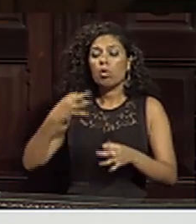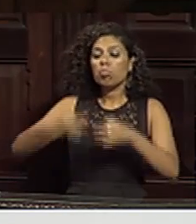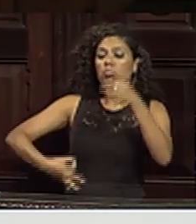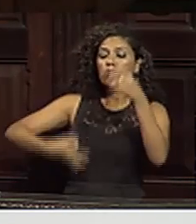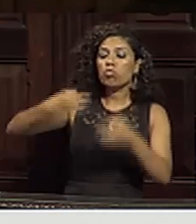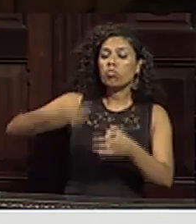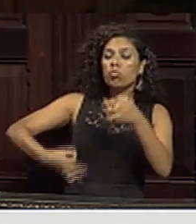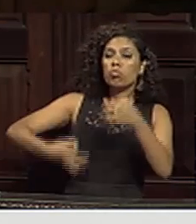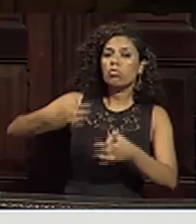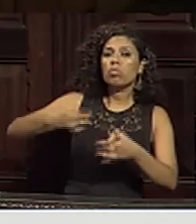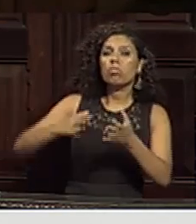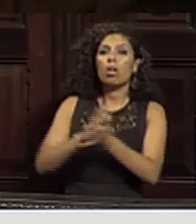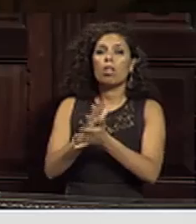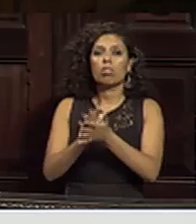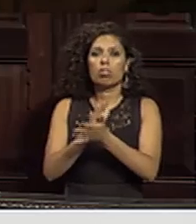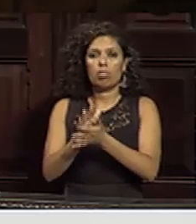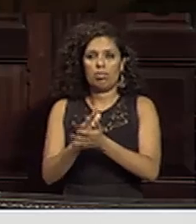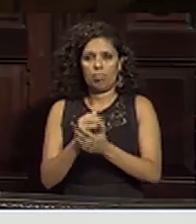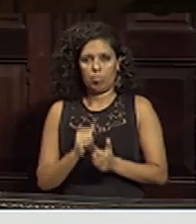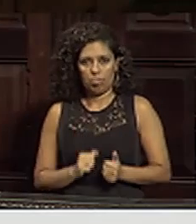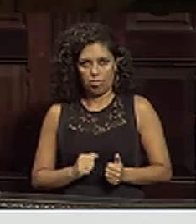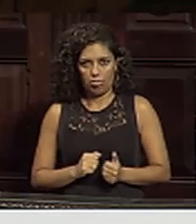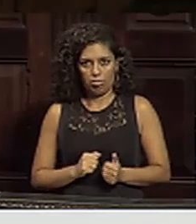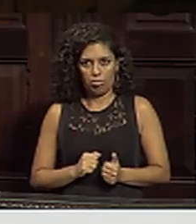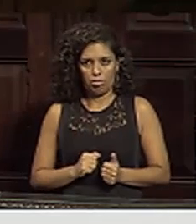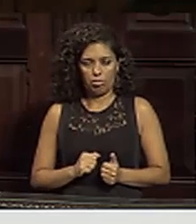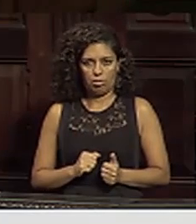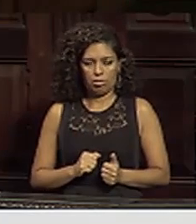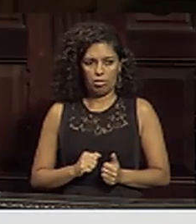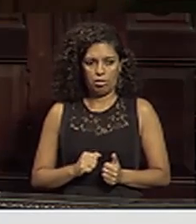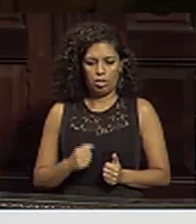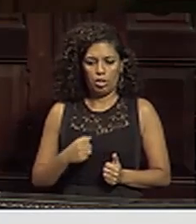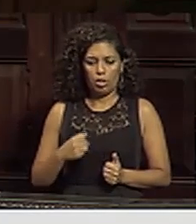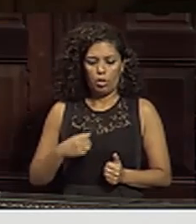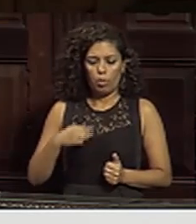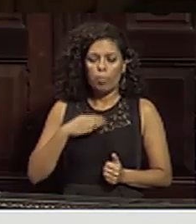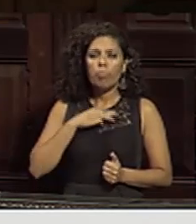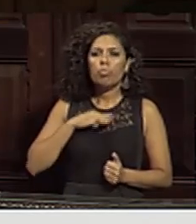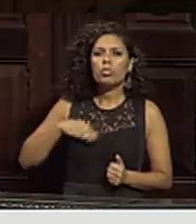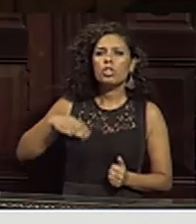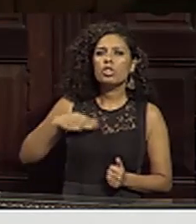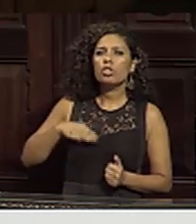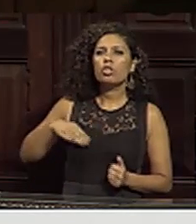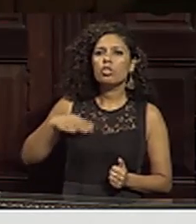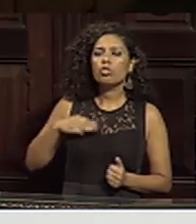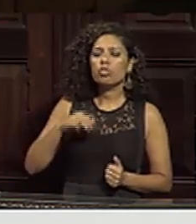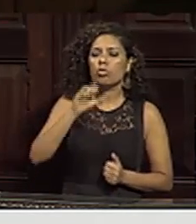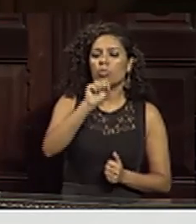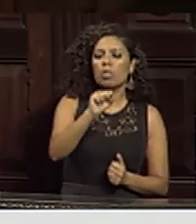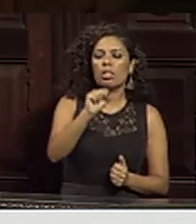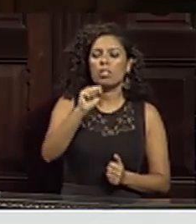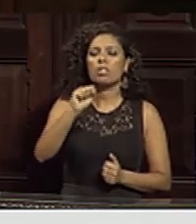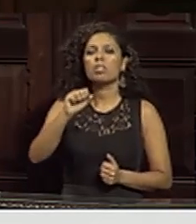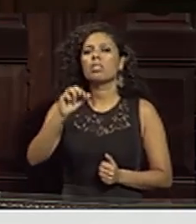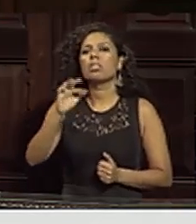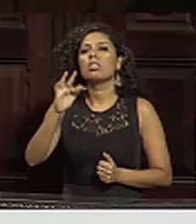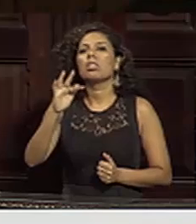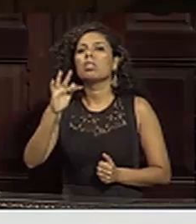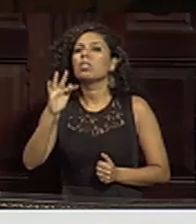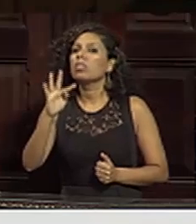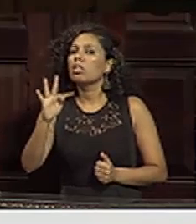togado, nem tampouco ministro do STJ,